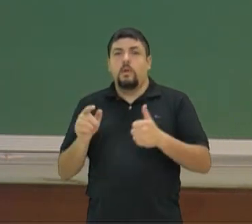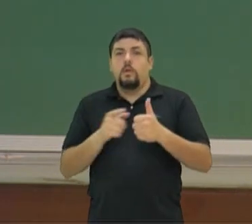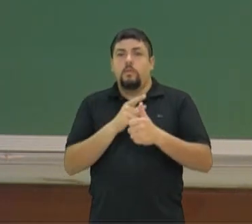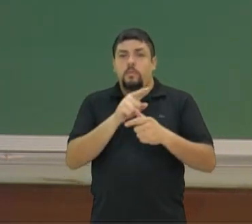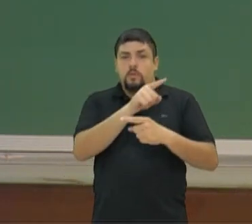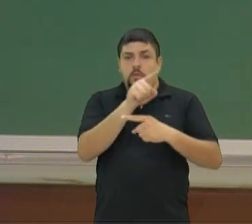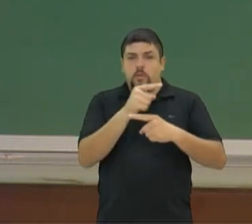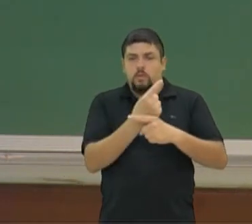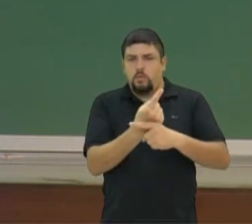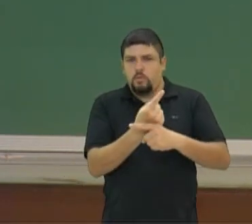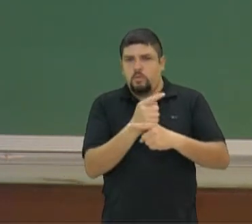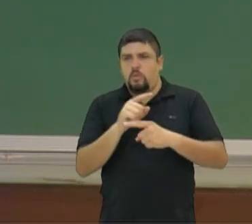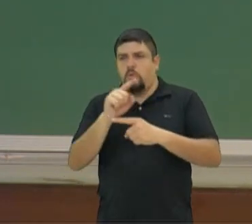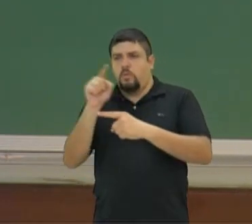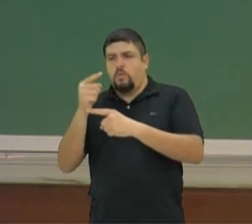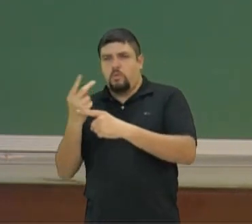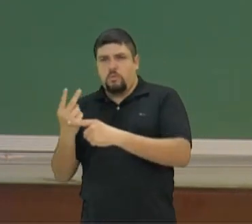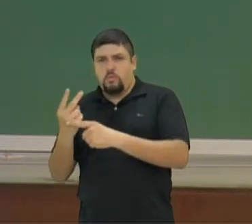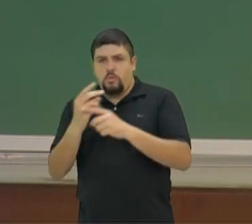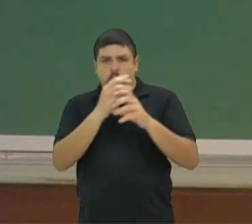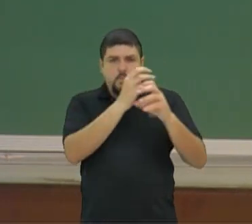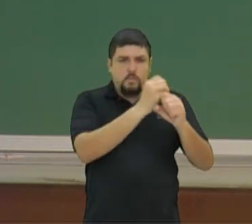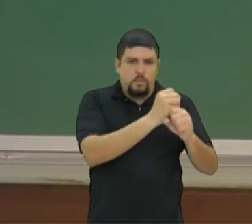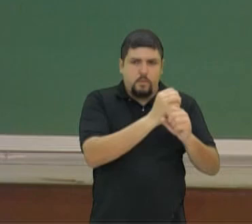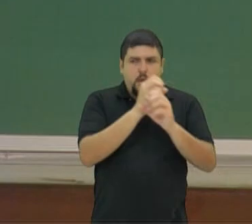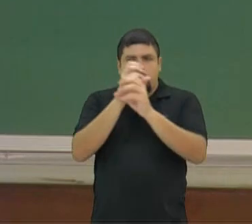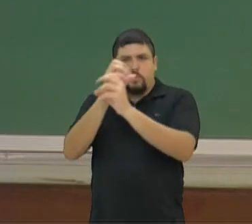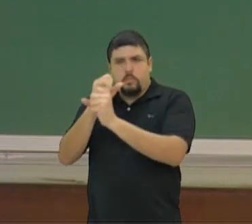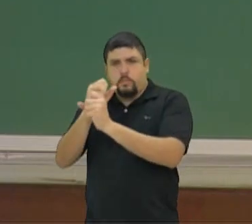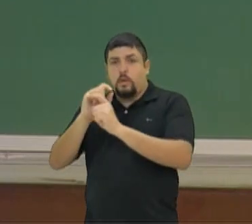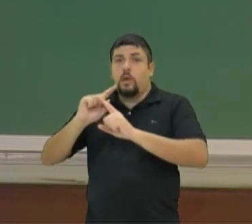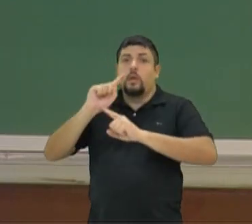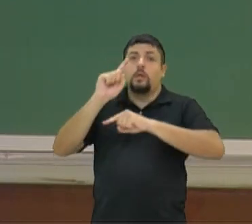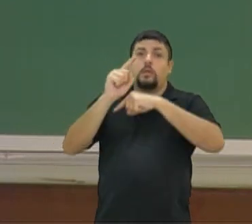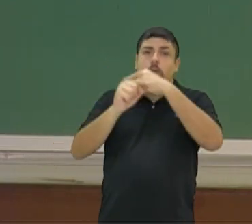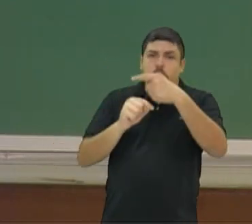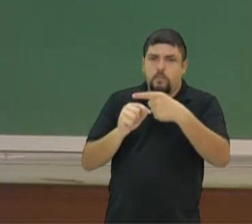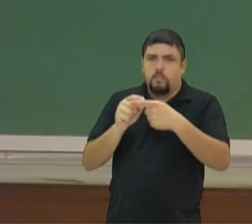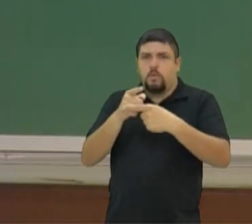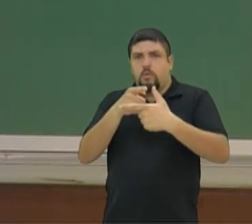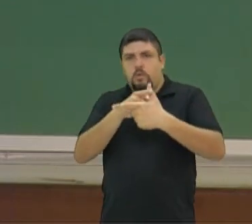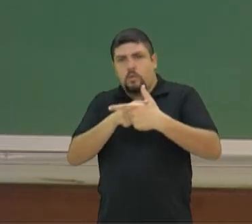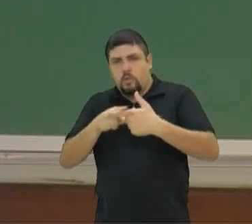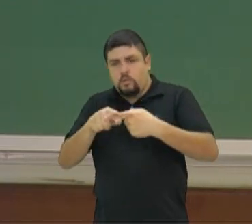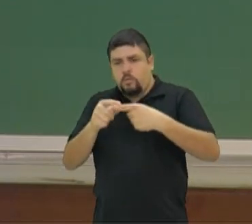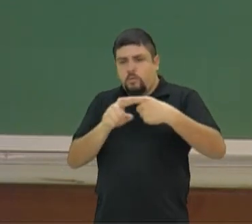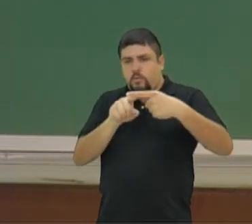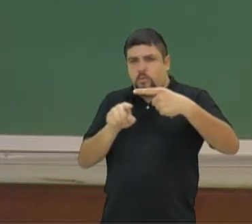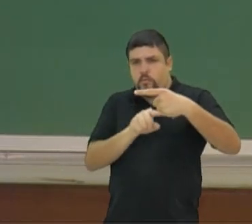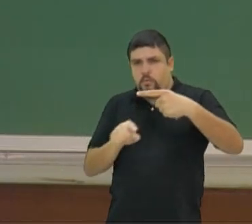fazer a divisão por Z3. Okay? Z1, Z2, Z3. Vamos ao produto então?